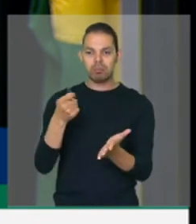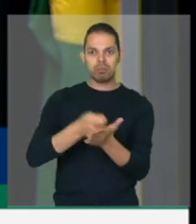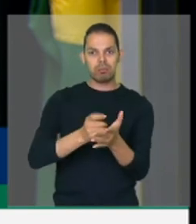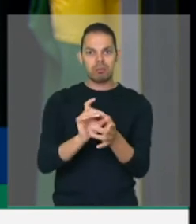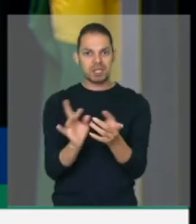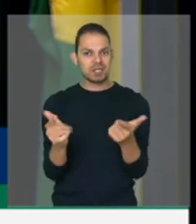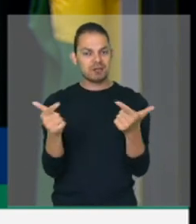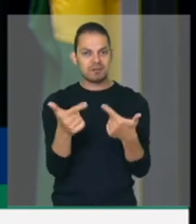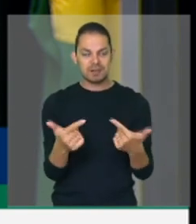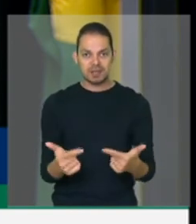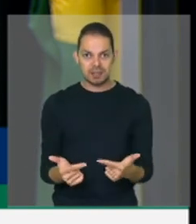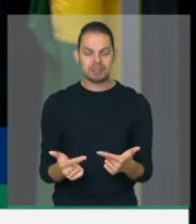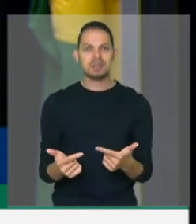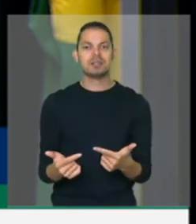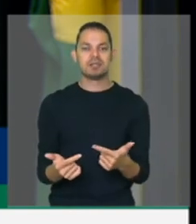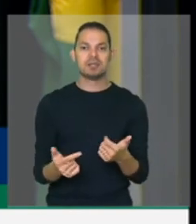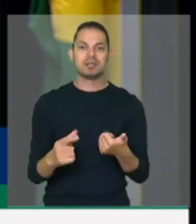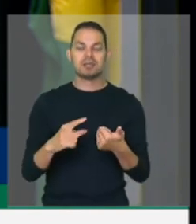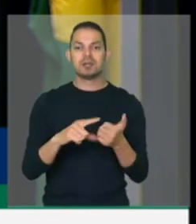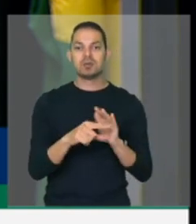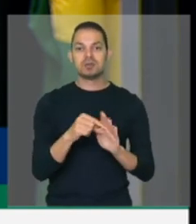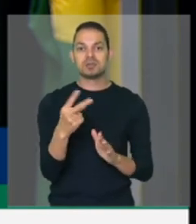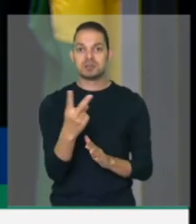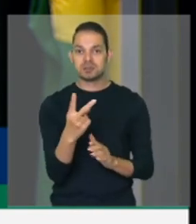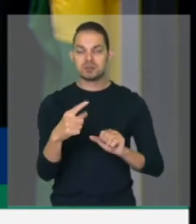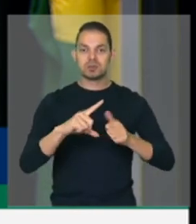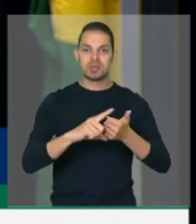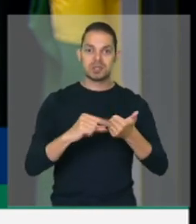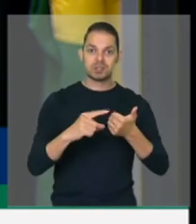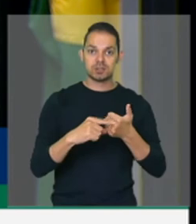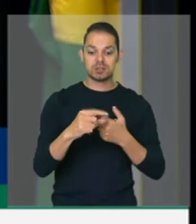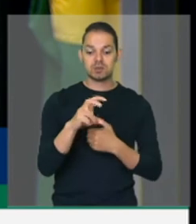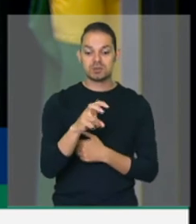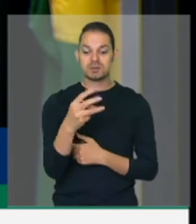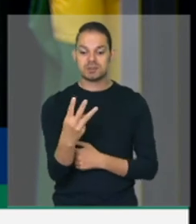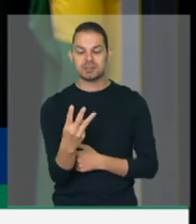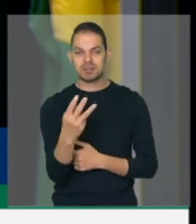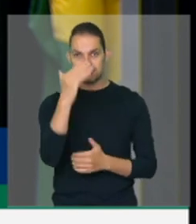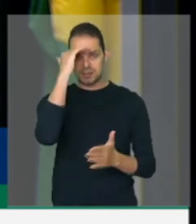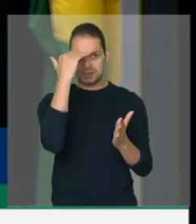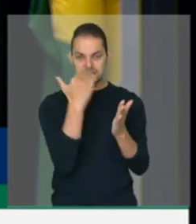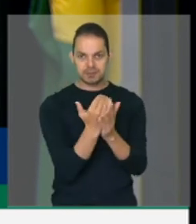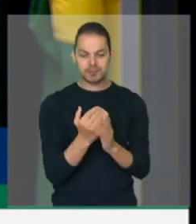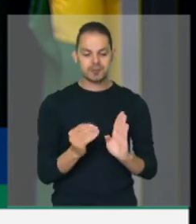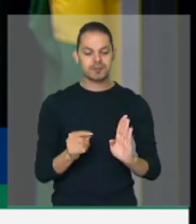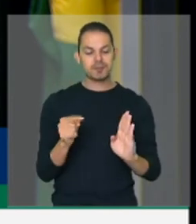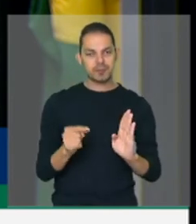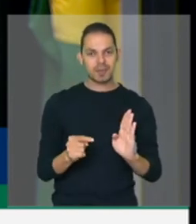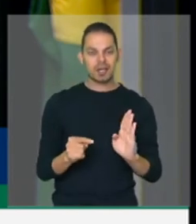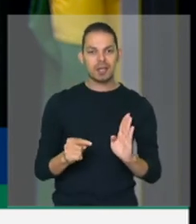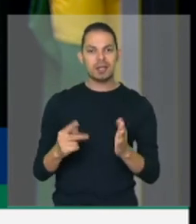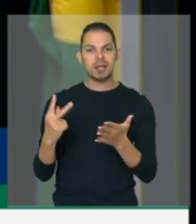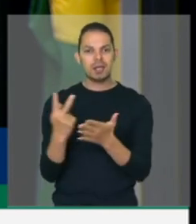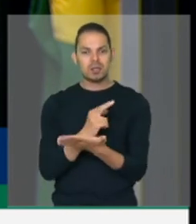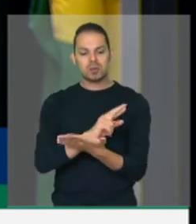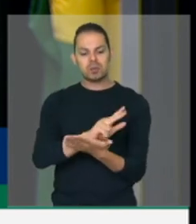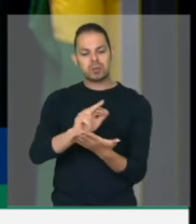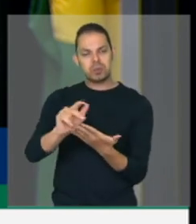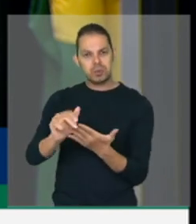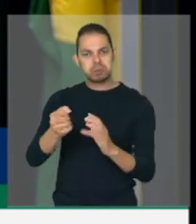fins de aplicação do inciso 2º do artigo 53. B. As situações caracterizadoras